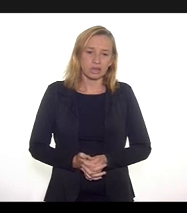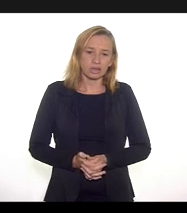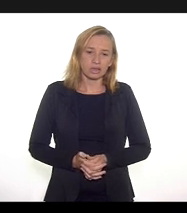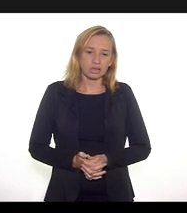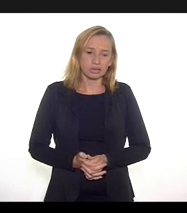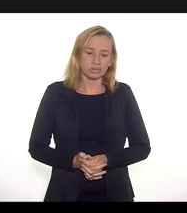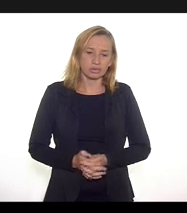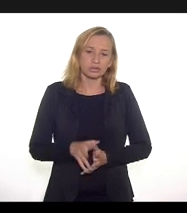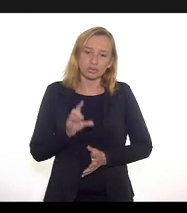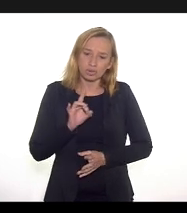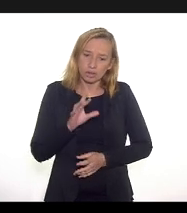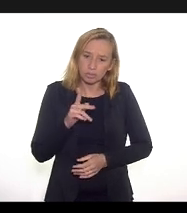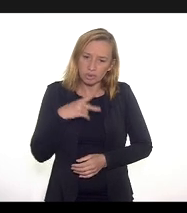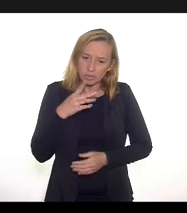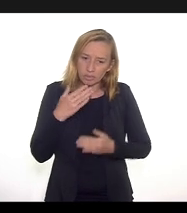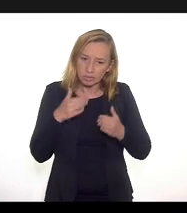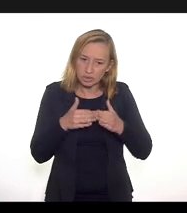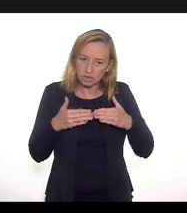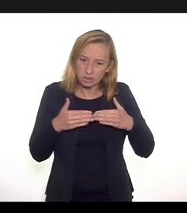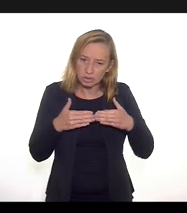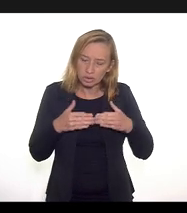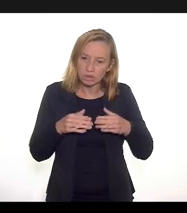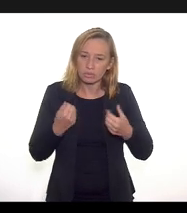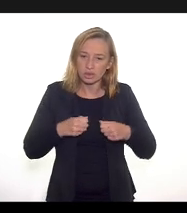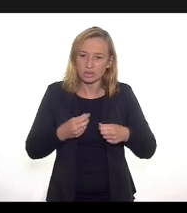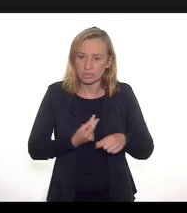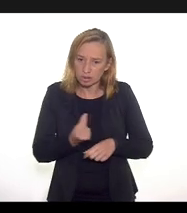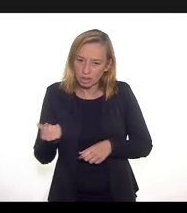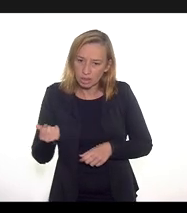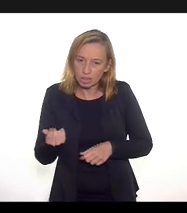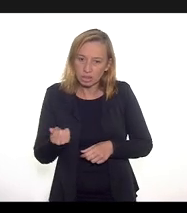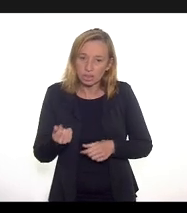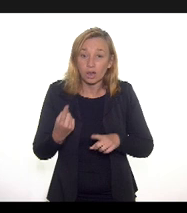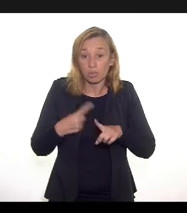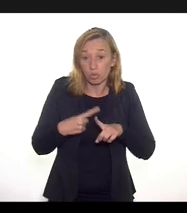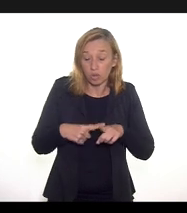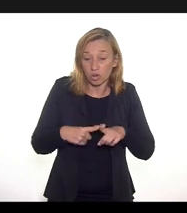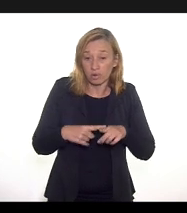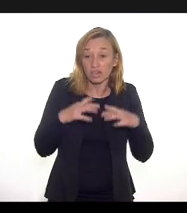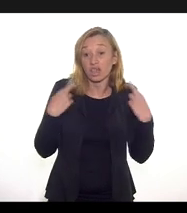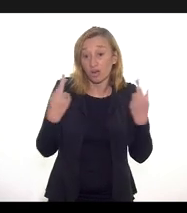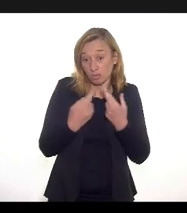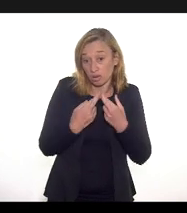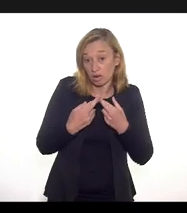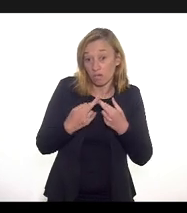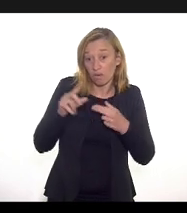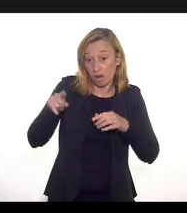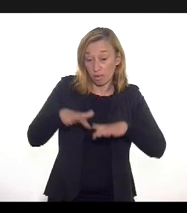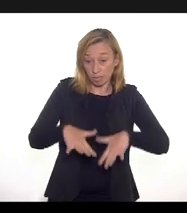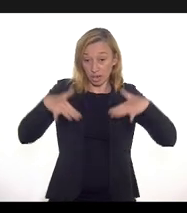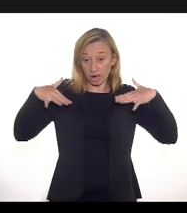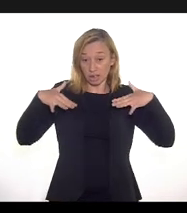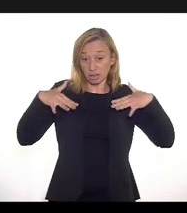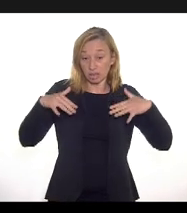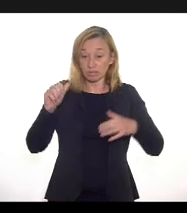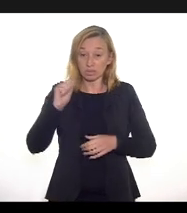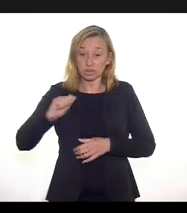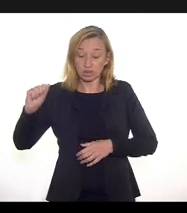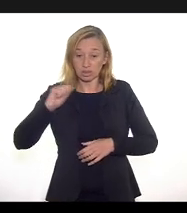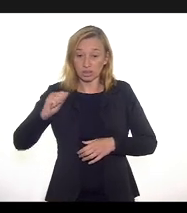Serafim, só para te pedir licença, que eu tenho que me retirar, né, porque a gente vai ter a nossa reunião no plenário, a minha assessoria